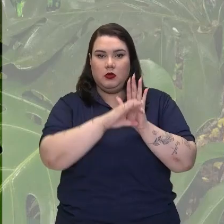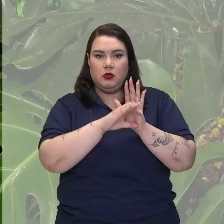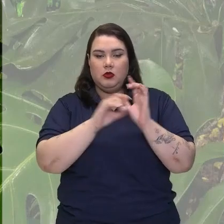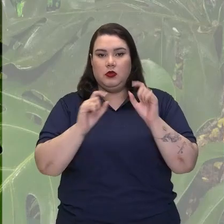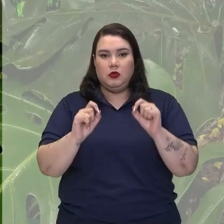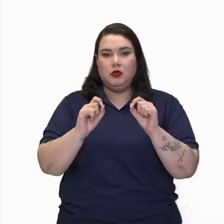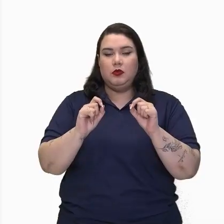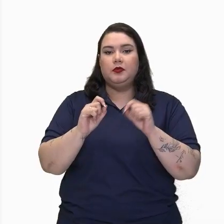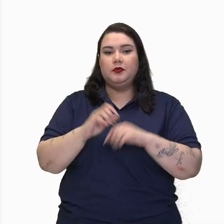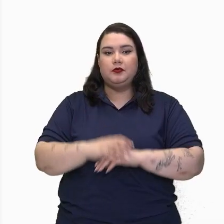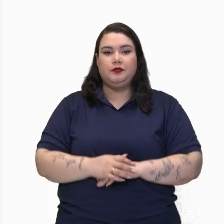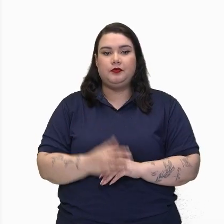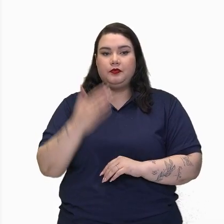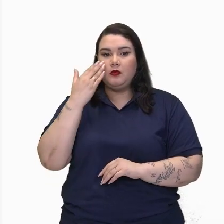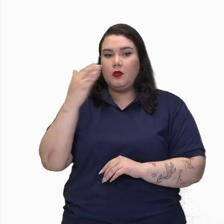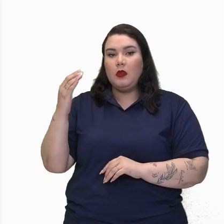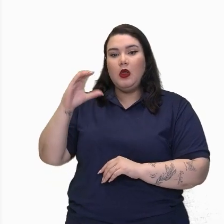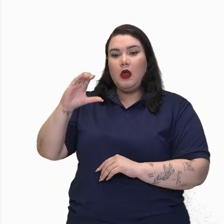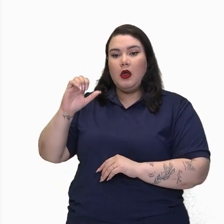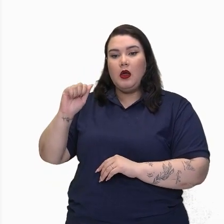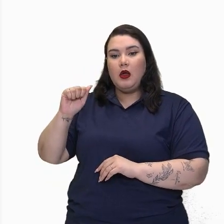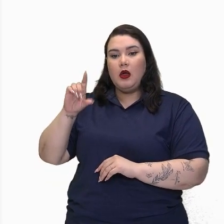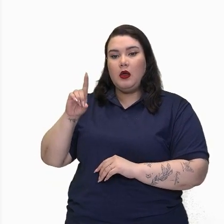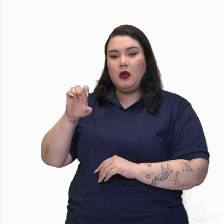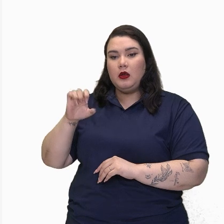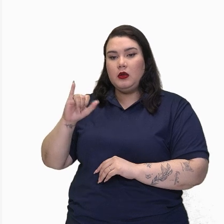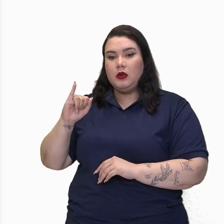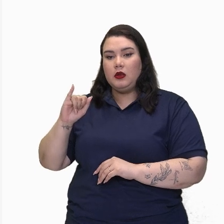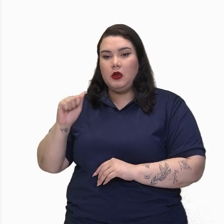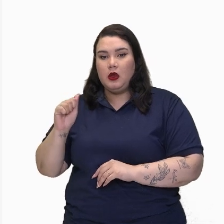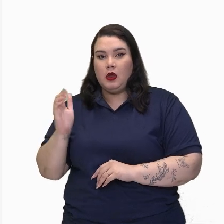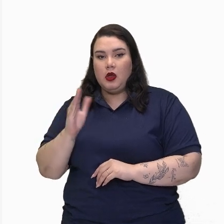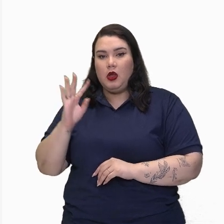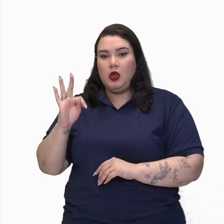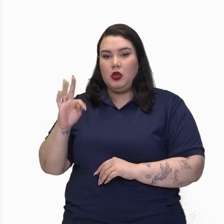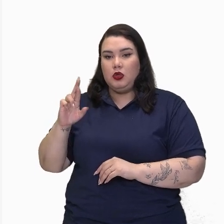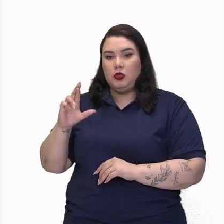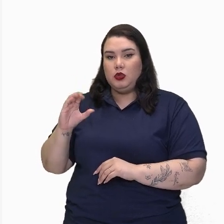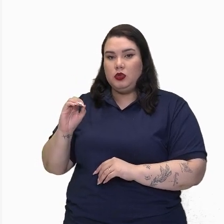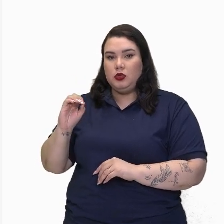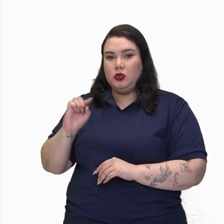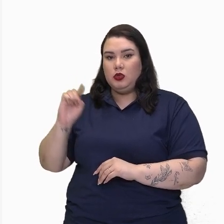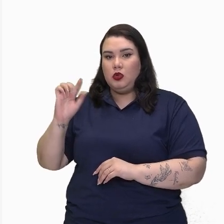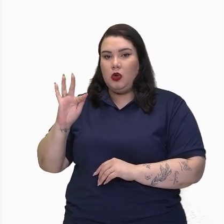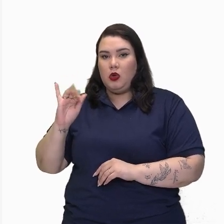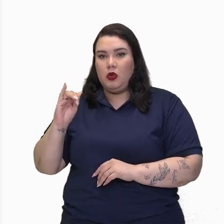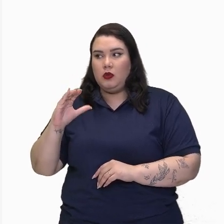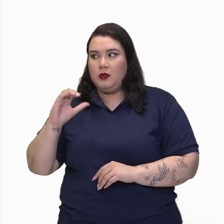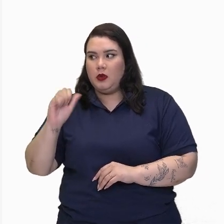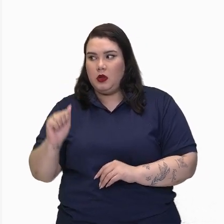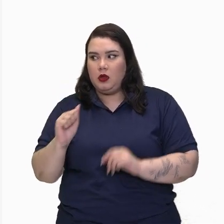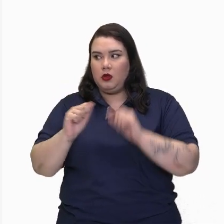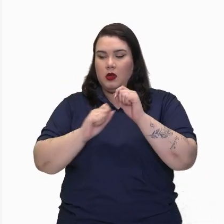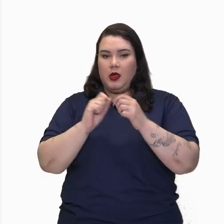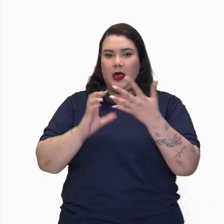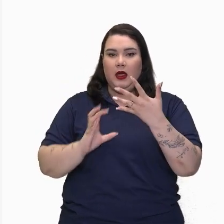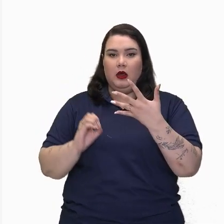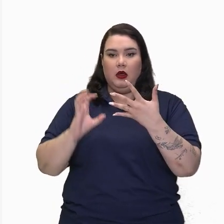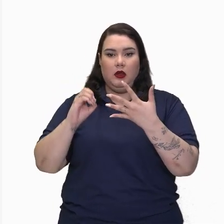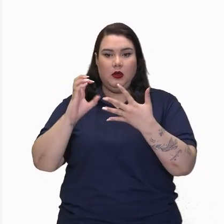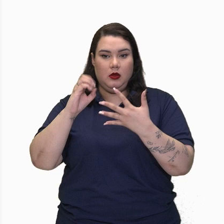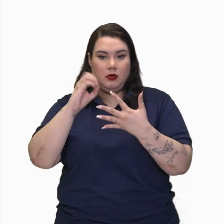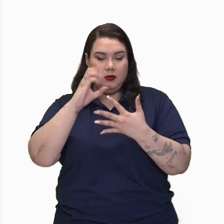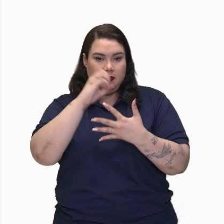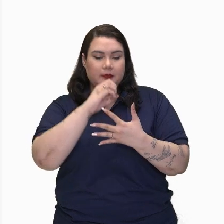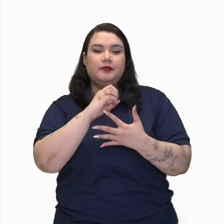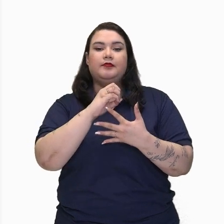cadeia trófica. Olha só. Cadeia trófica, também chamada de cadeia alimentar, Muito comum, acredito que